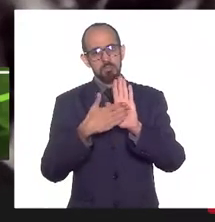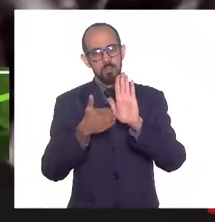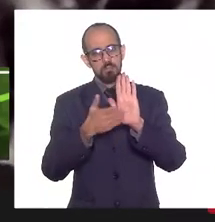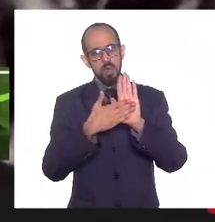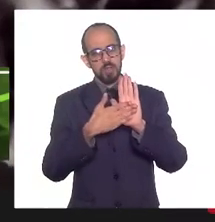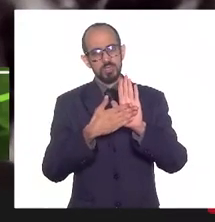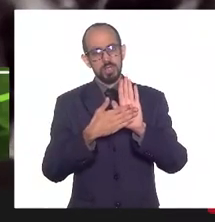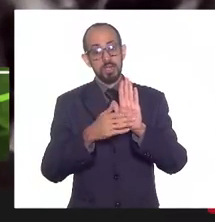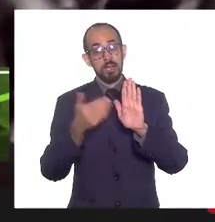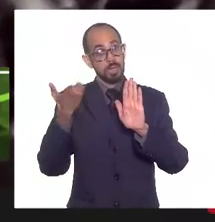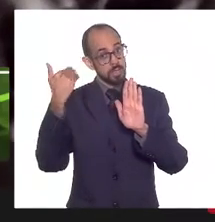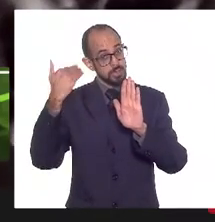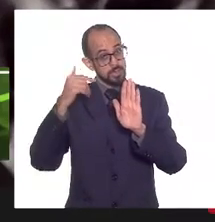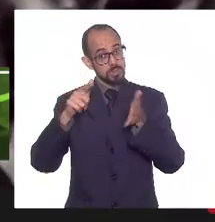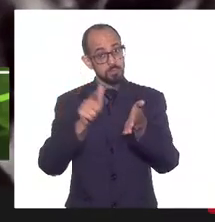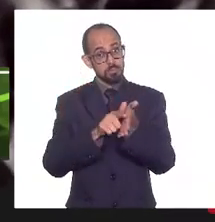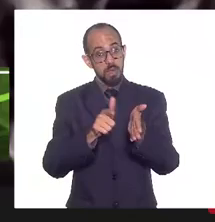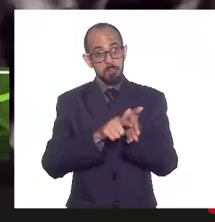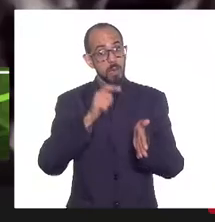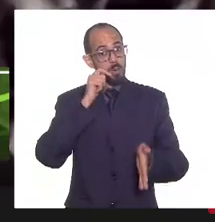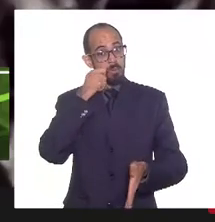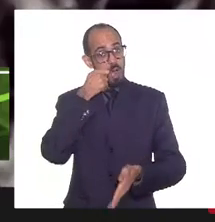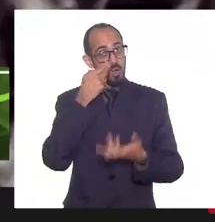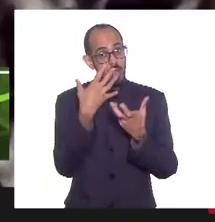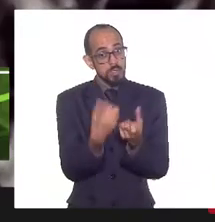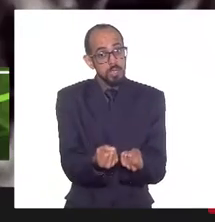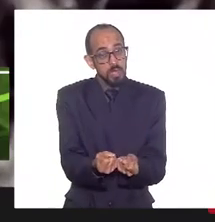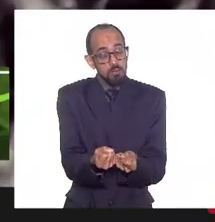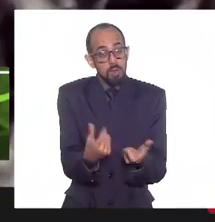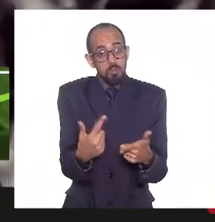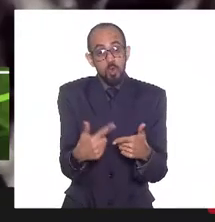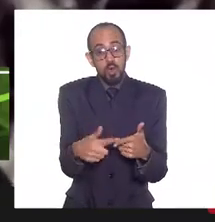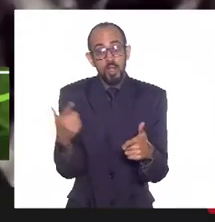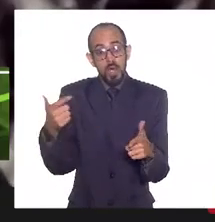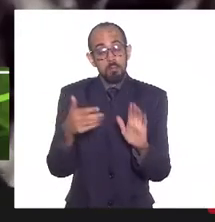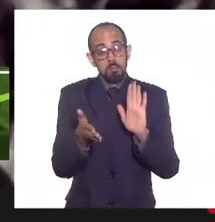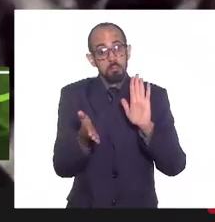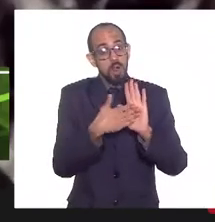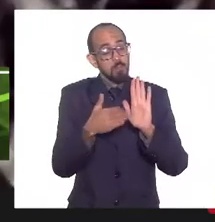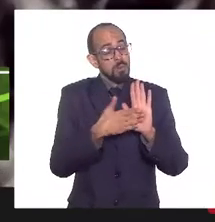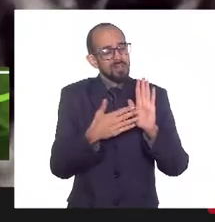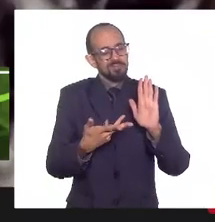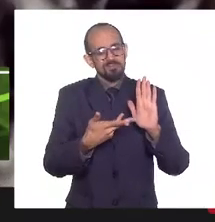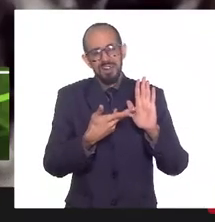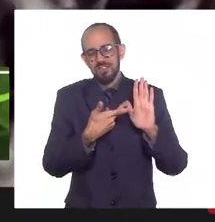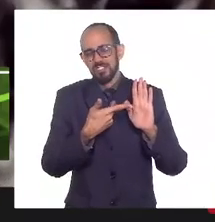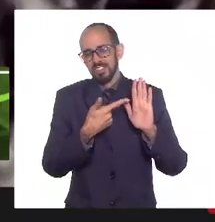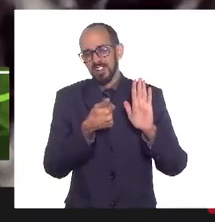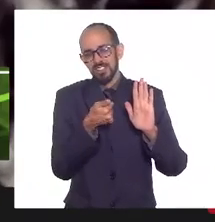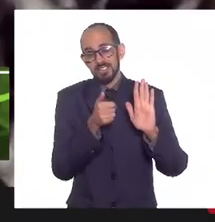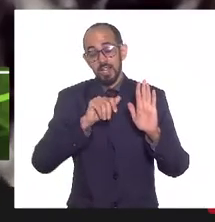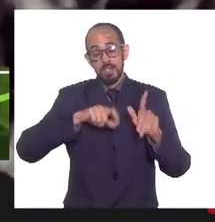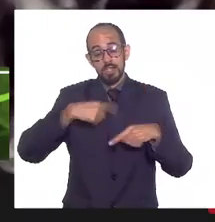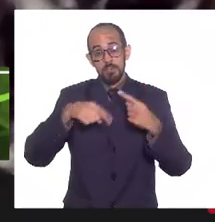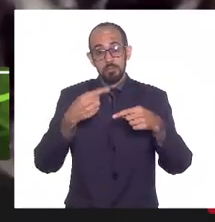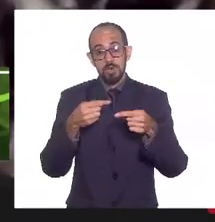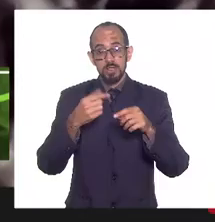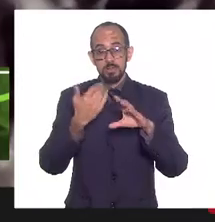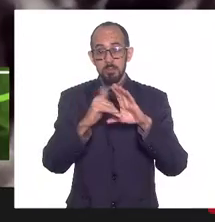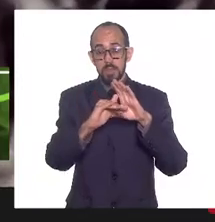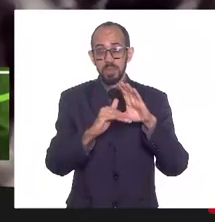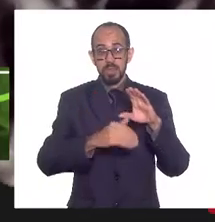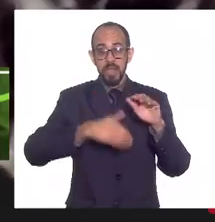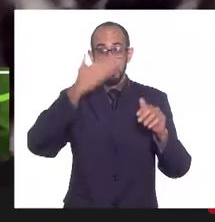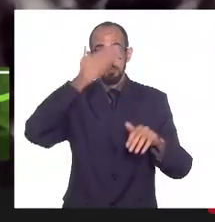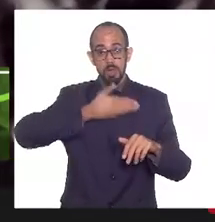papel de pão e eram aceitos porque a proposta era extraordinária e na prestação de contas provavam